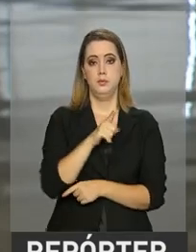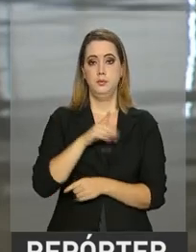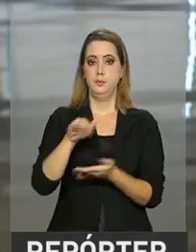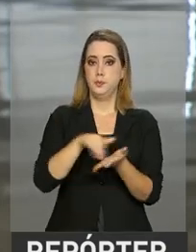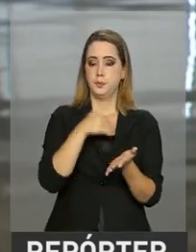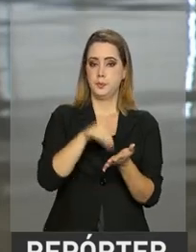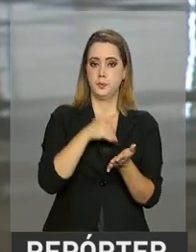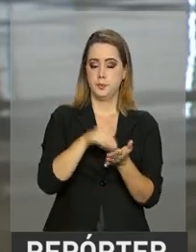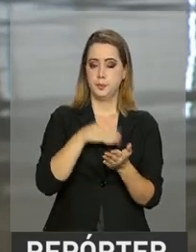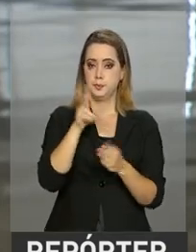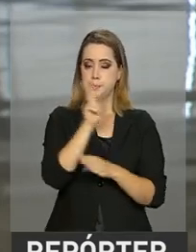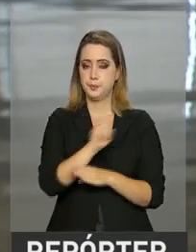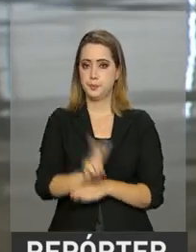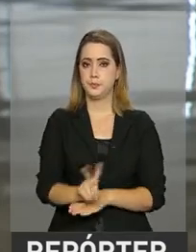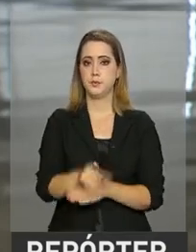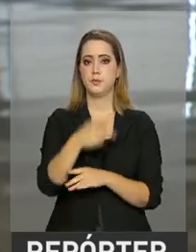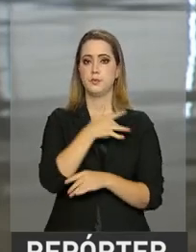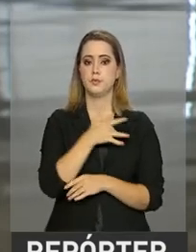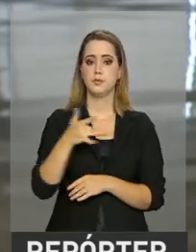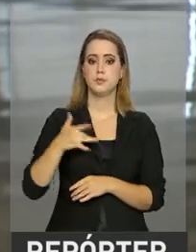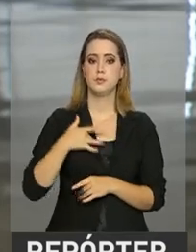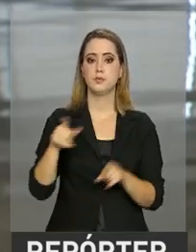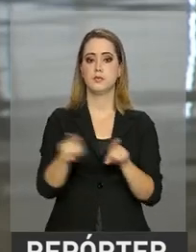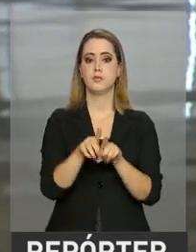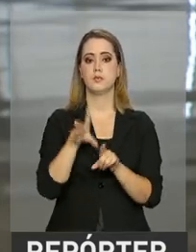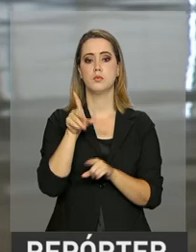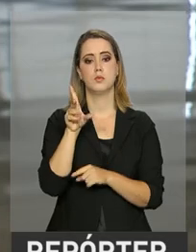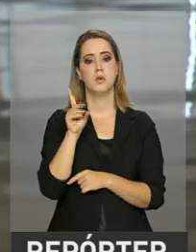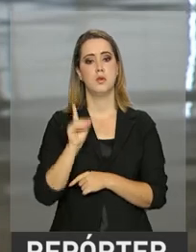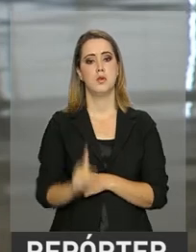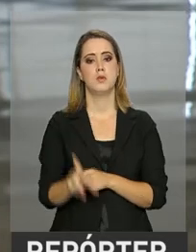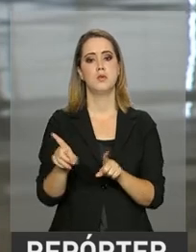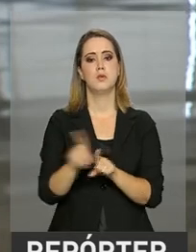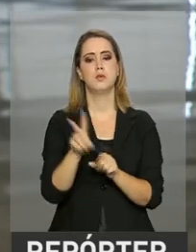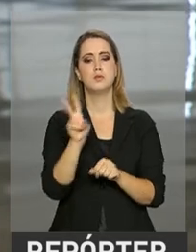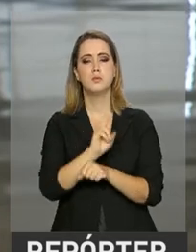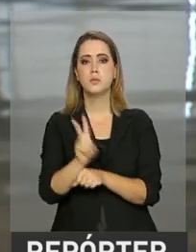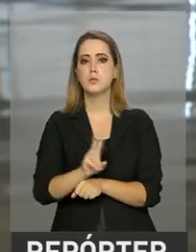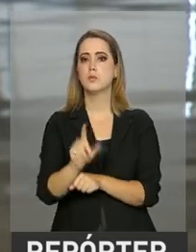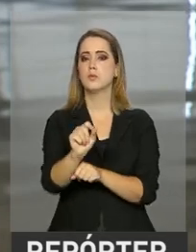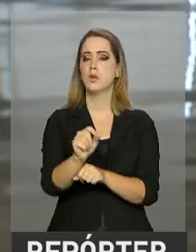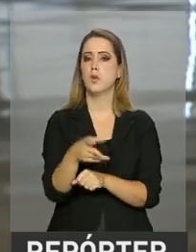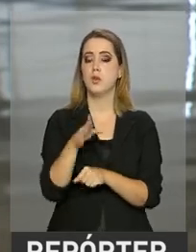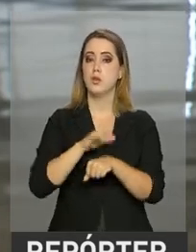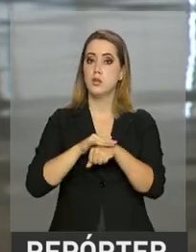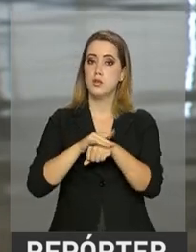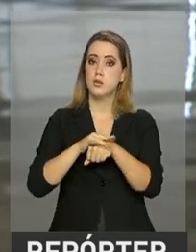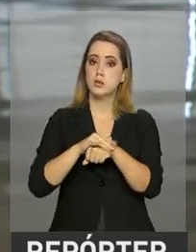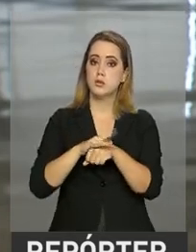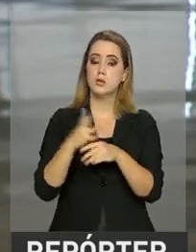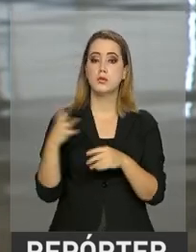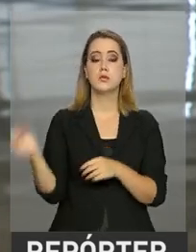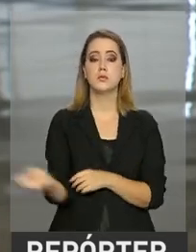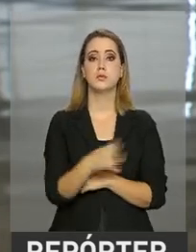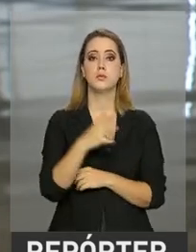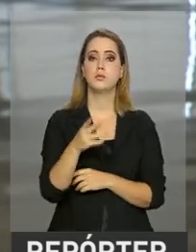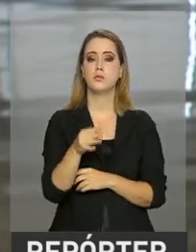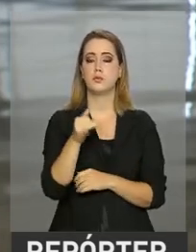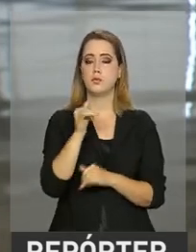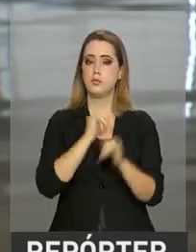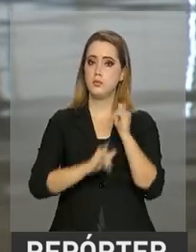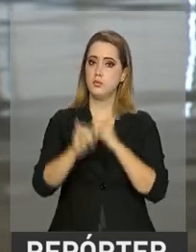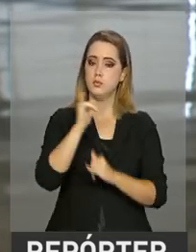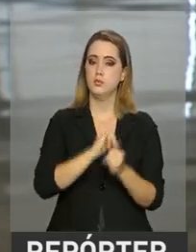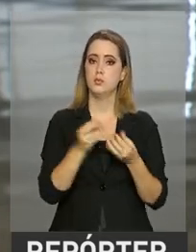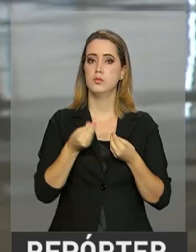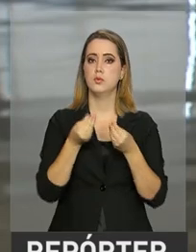de Vigilância em Saúde do Ministério da Saúde e o diretor do Departamento de Vigilância das Doenças Transmissíveis vão atualizar essas informações